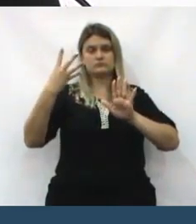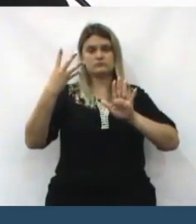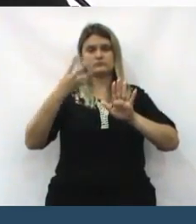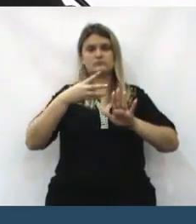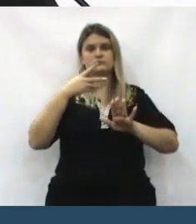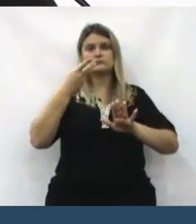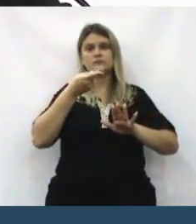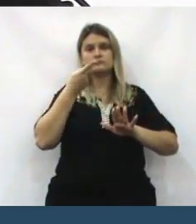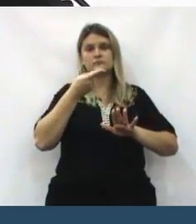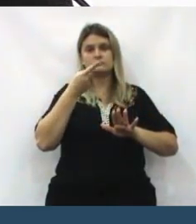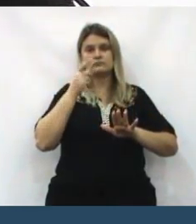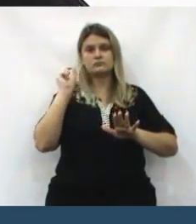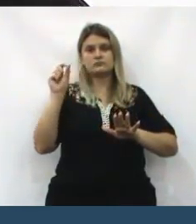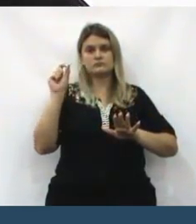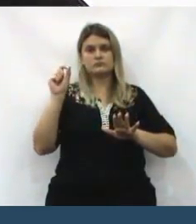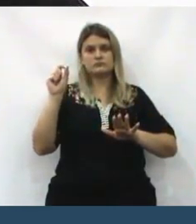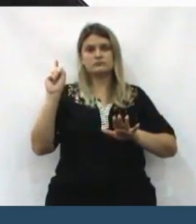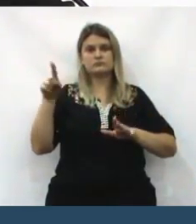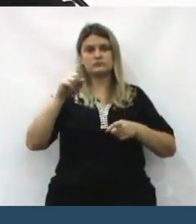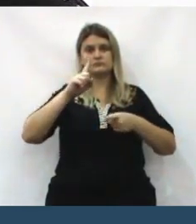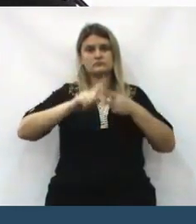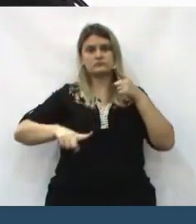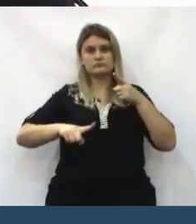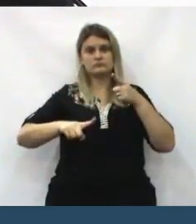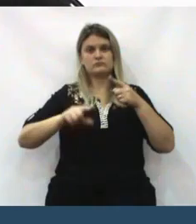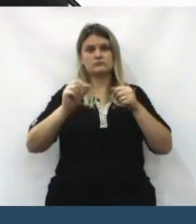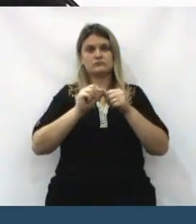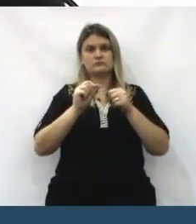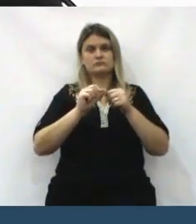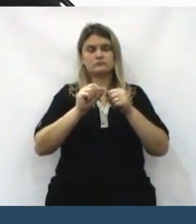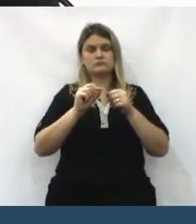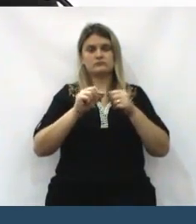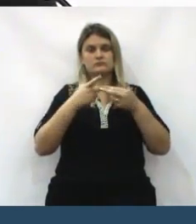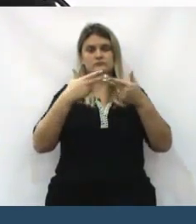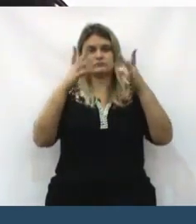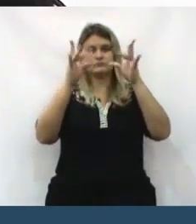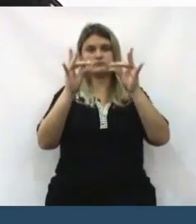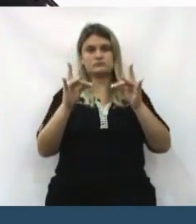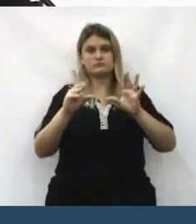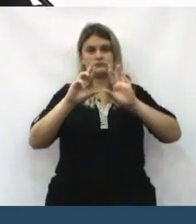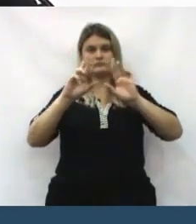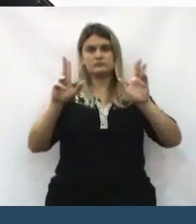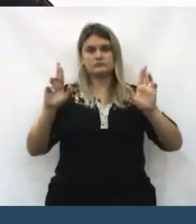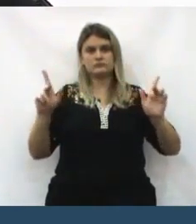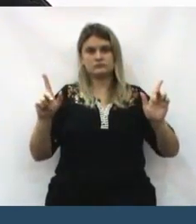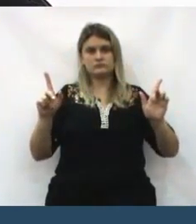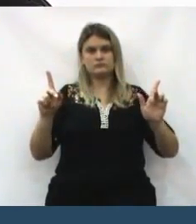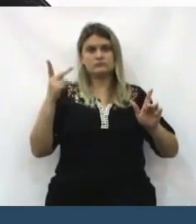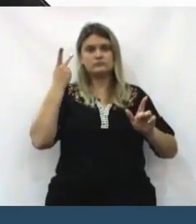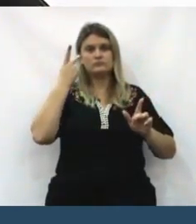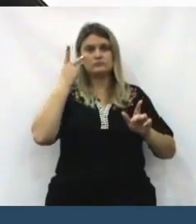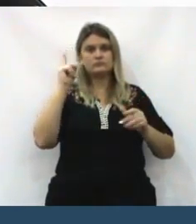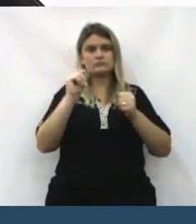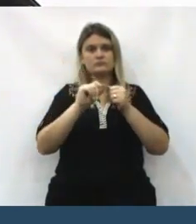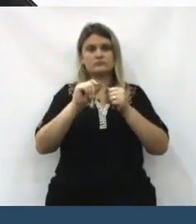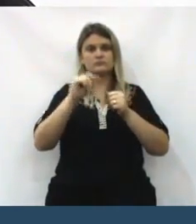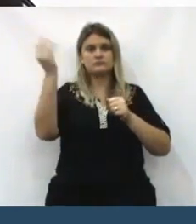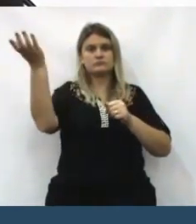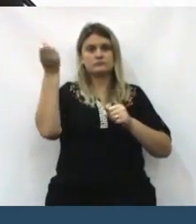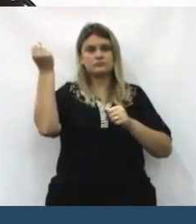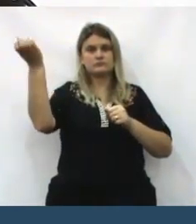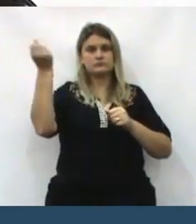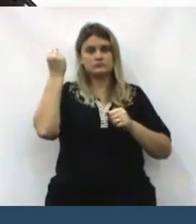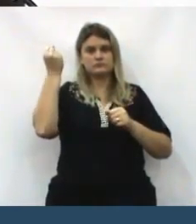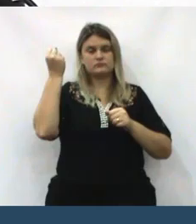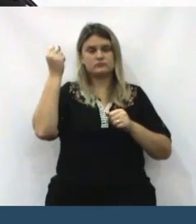4º, aduz que é vedada a adoção de requisitos e critérios diferenciados para a concessão